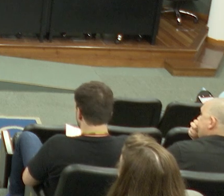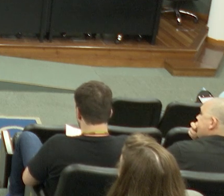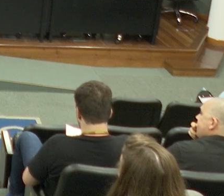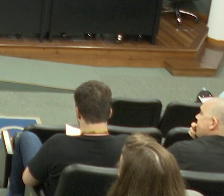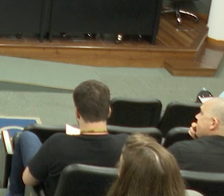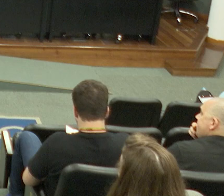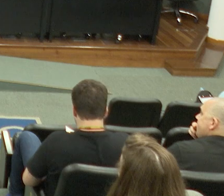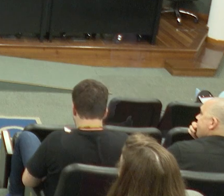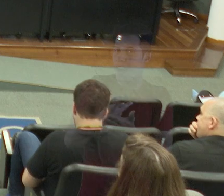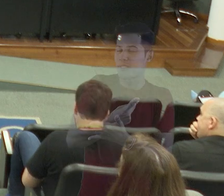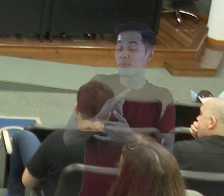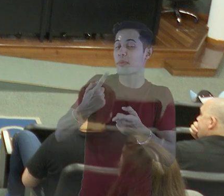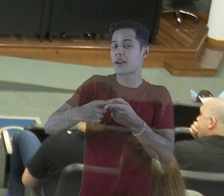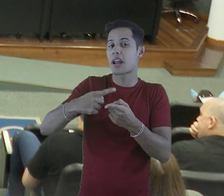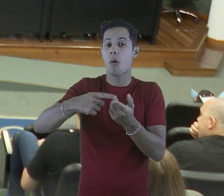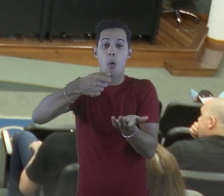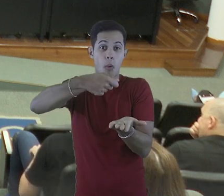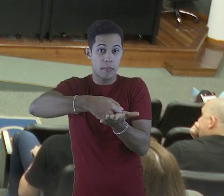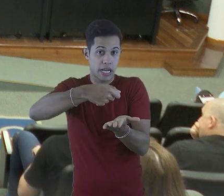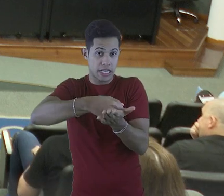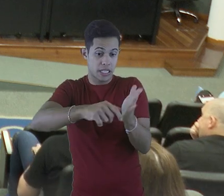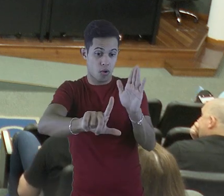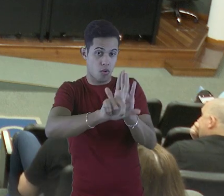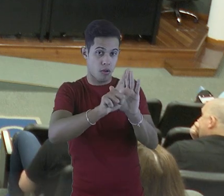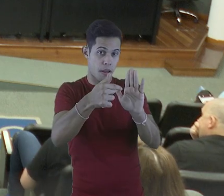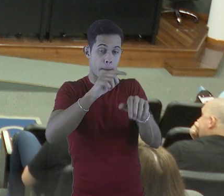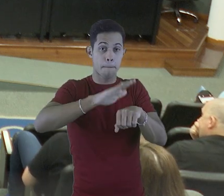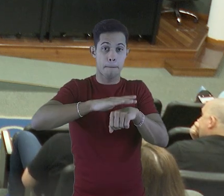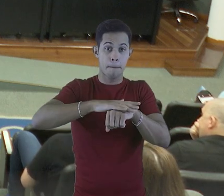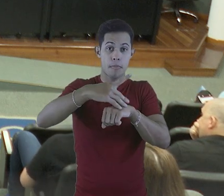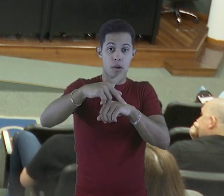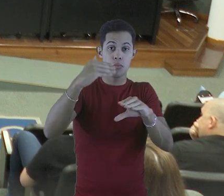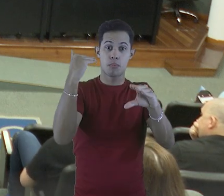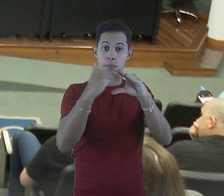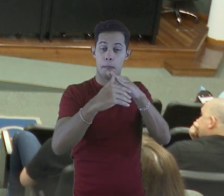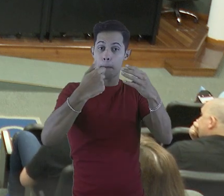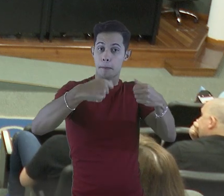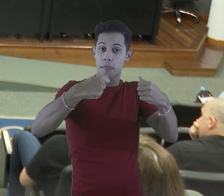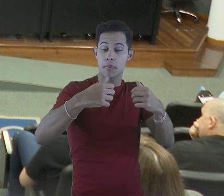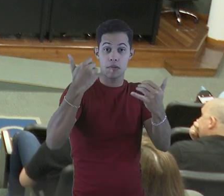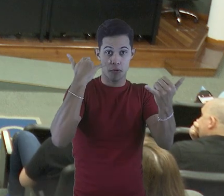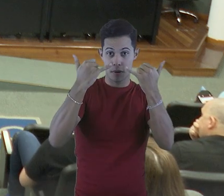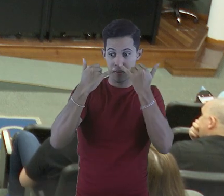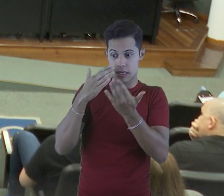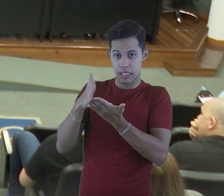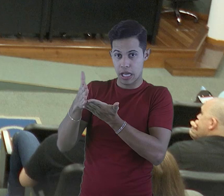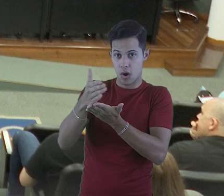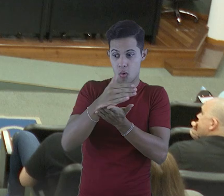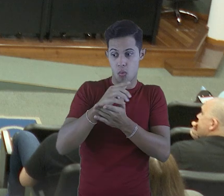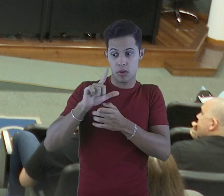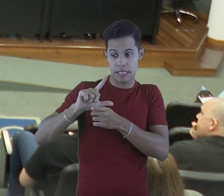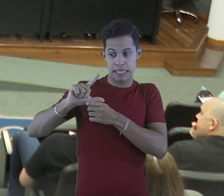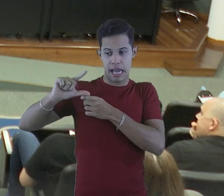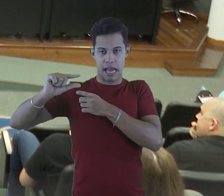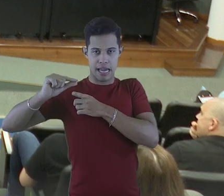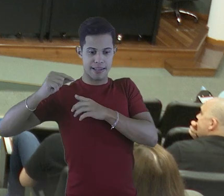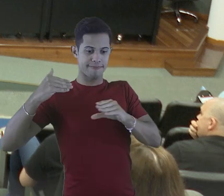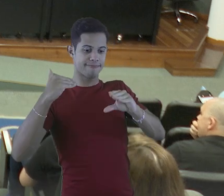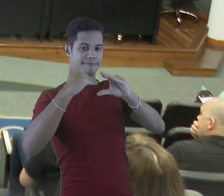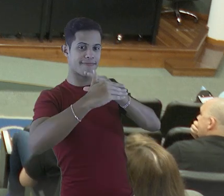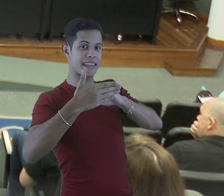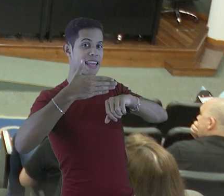errado porque por obrigação legal você tem que mandar então a obrigação legal diz o dado tem que sair dali e tem que ir para lá